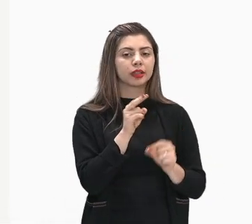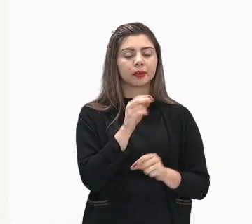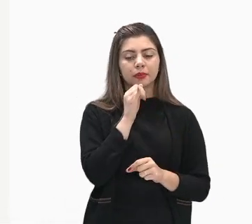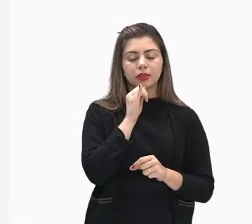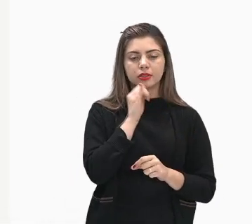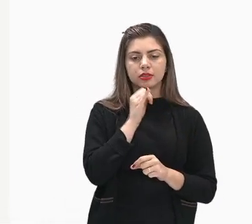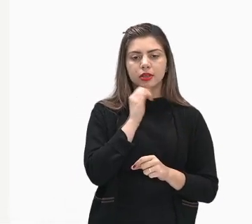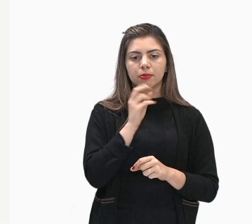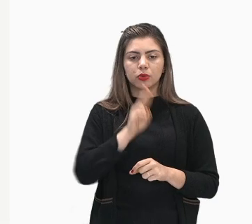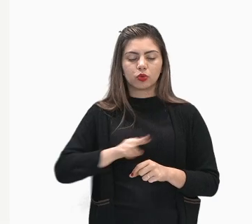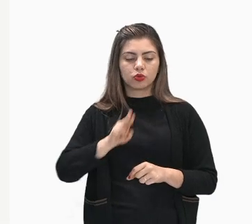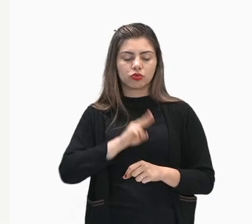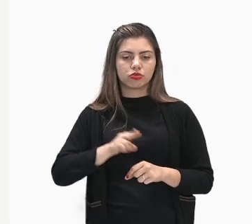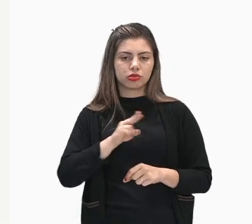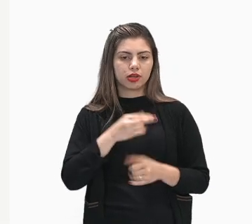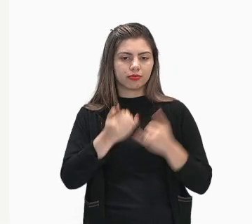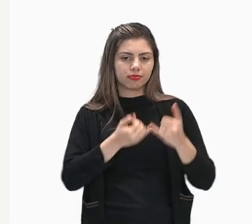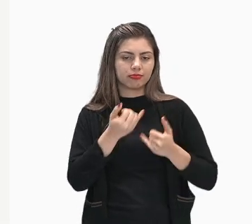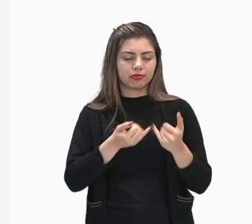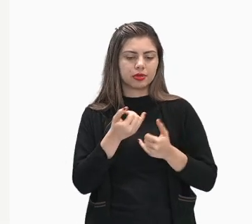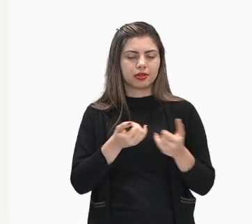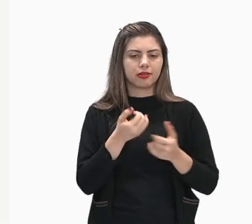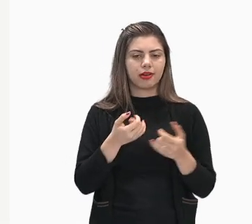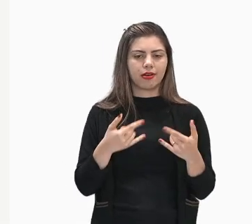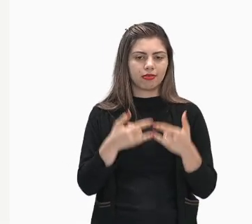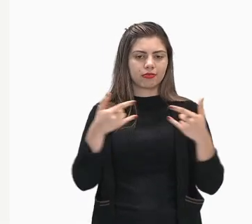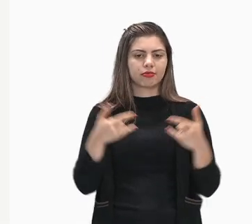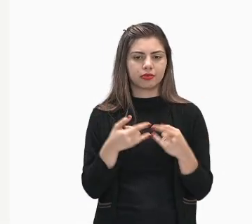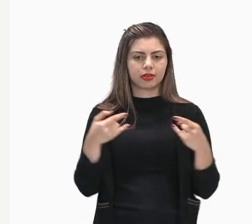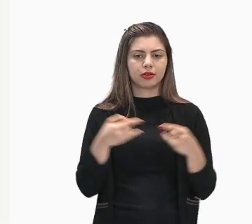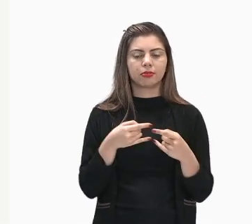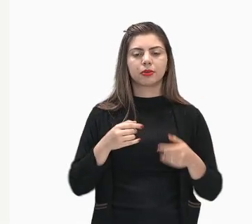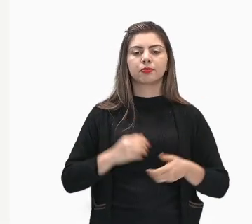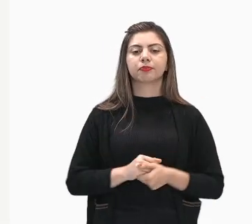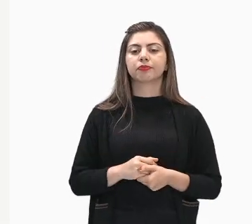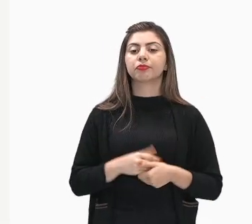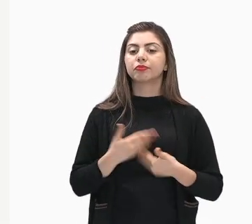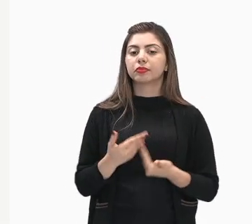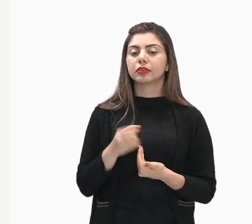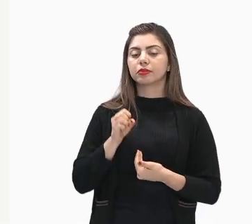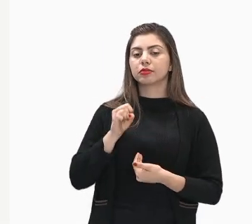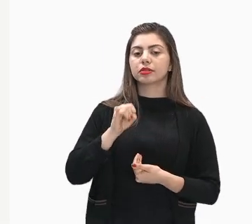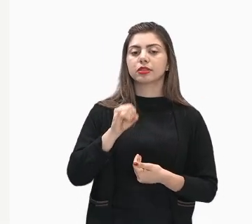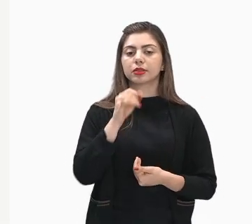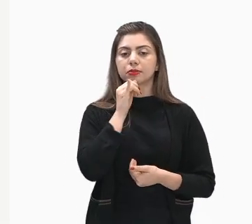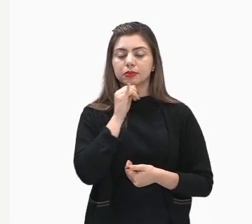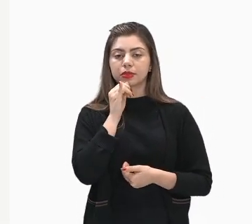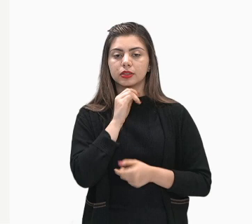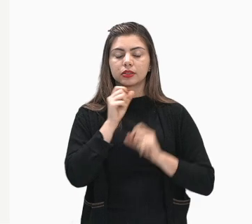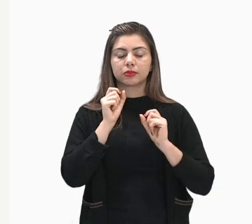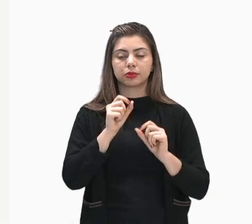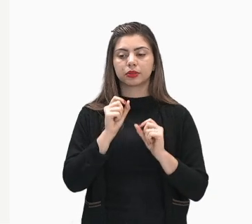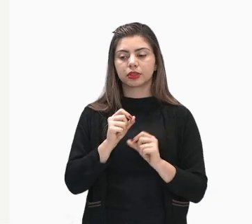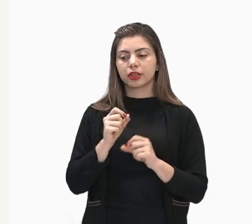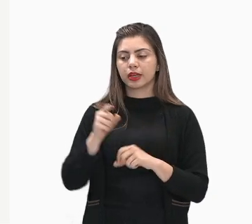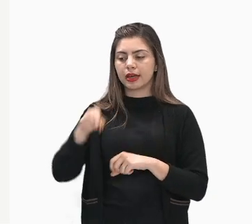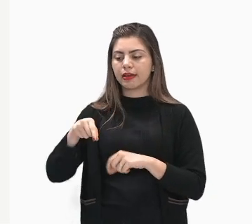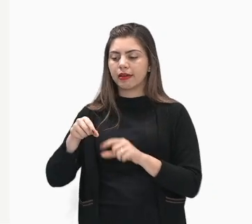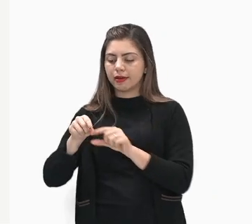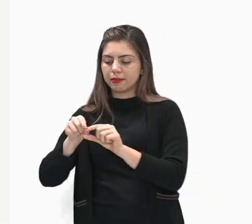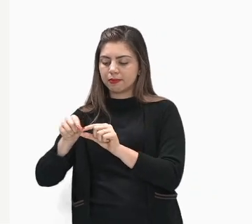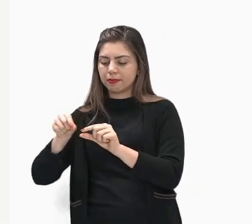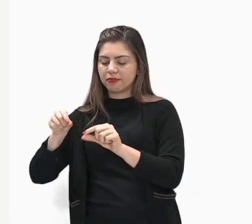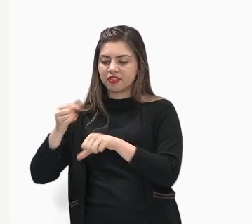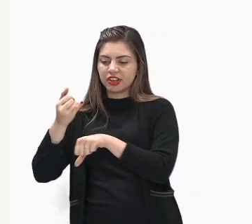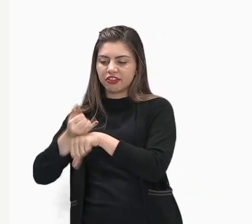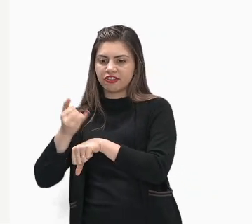ímã ou de brincar com um ímã. Você já pode ter notado, se você coloca um prego de ferro perto de um dos polos do